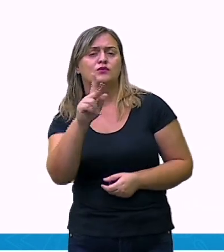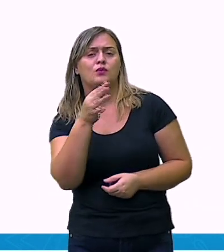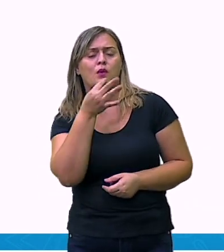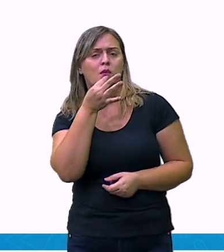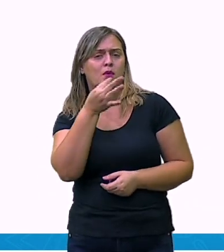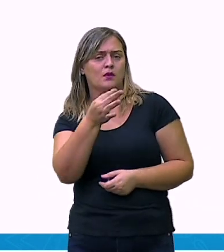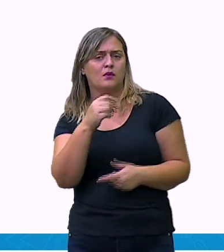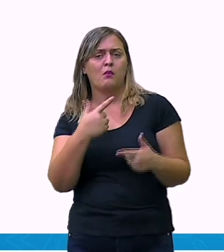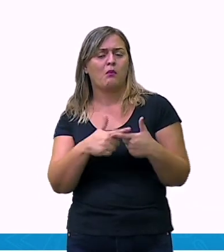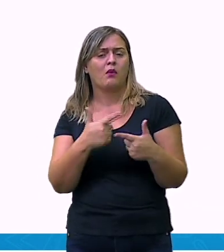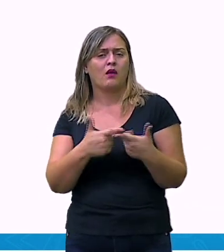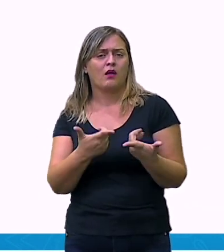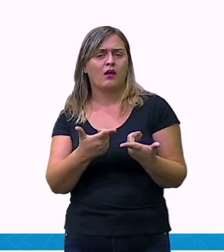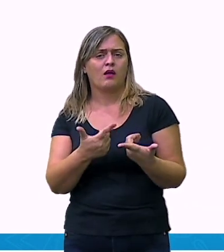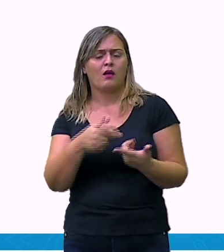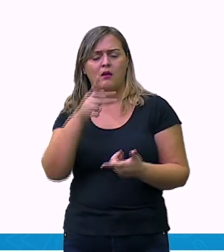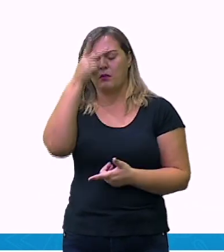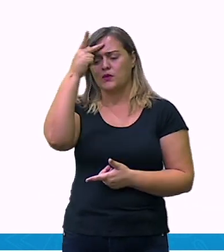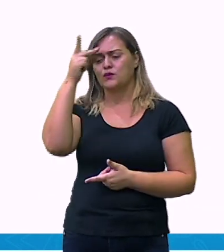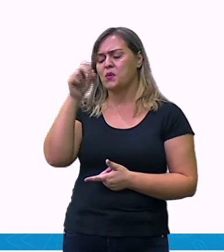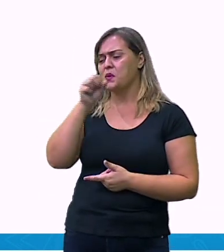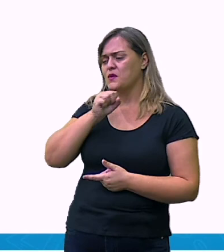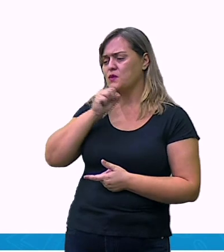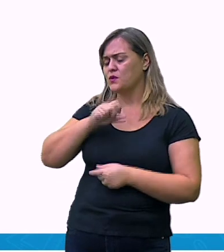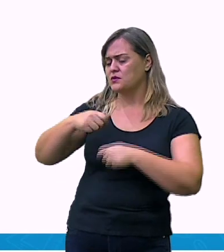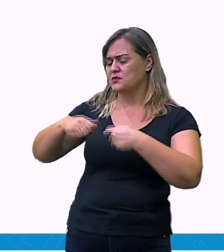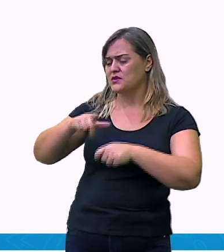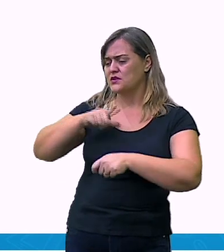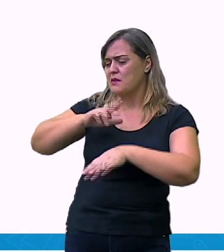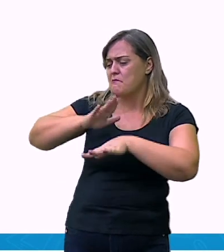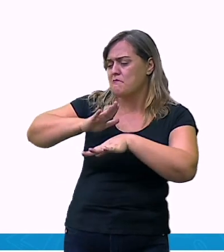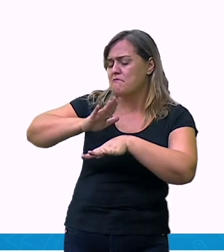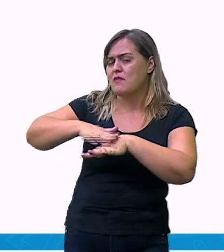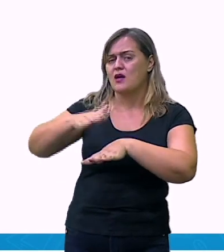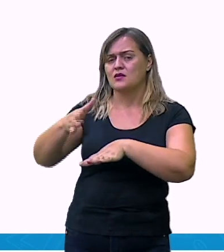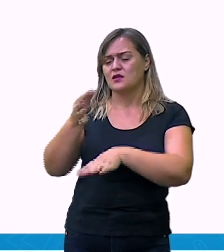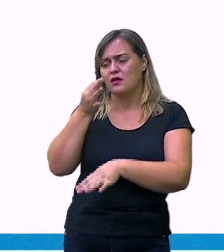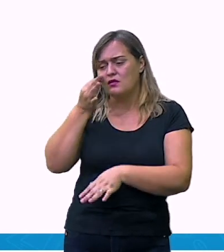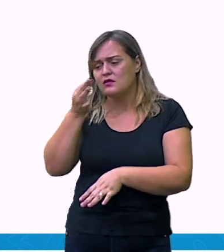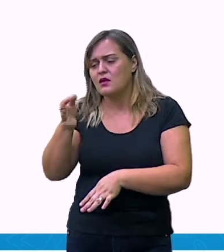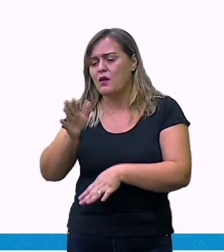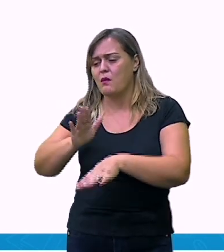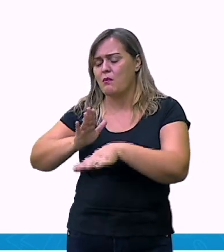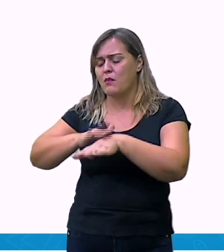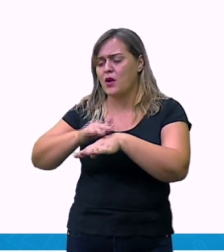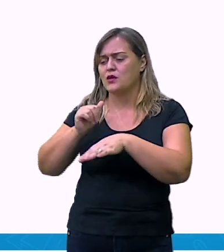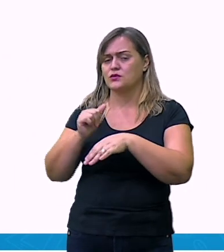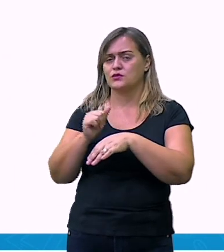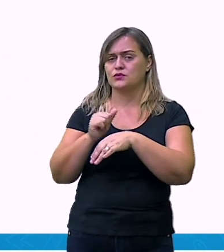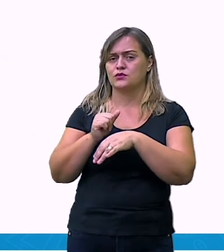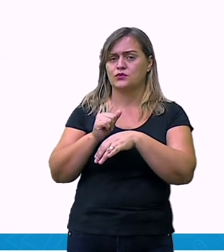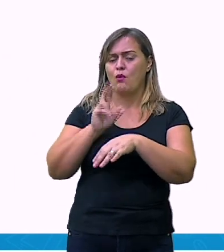idosos precisam receber mais atenção e carinho do que as outras pessoas?